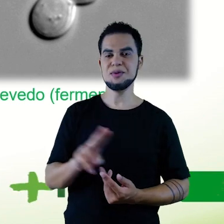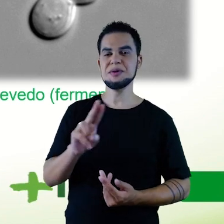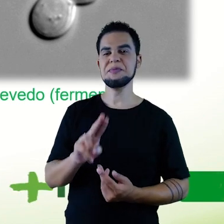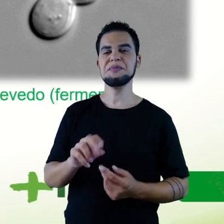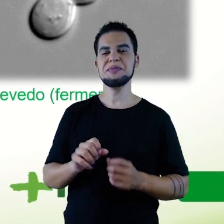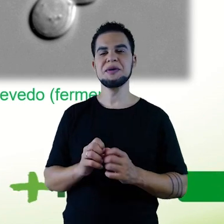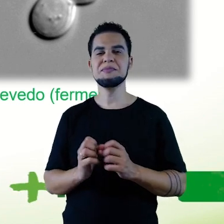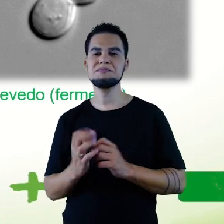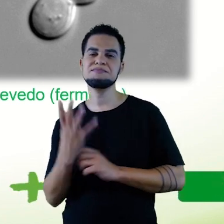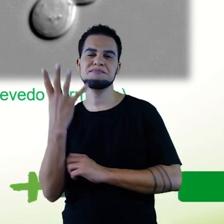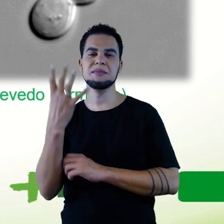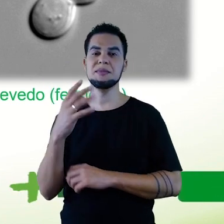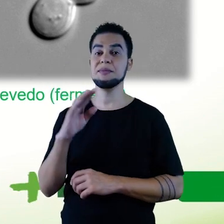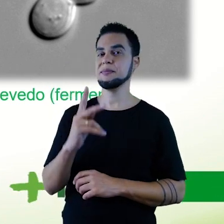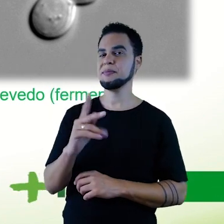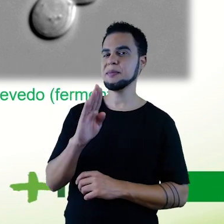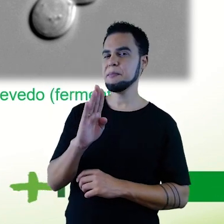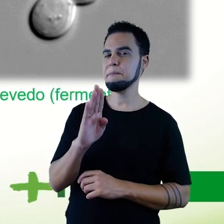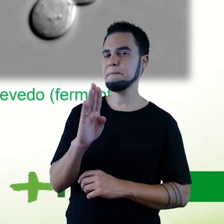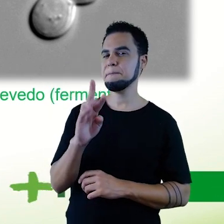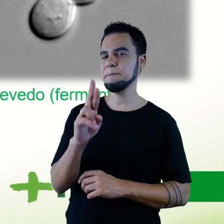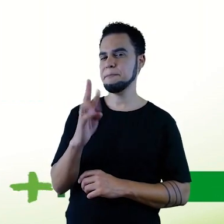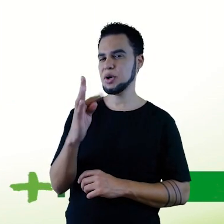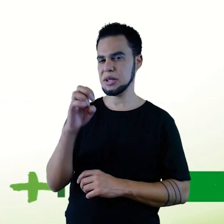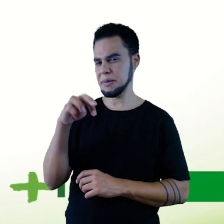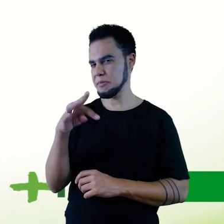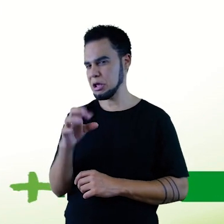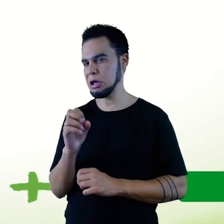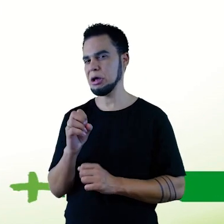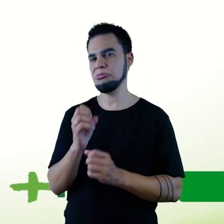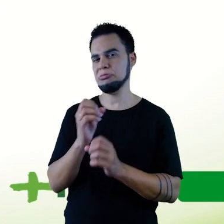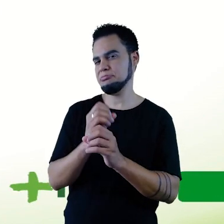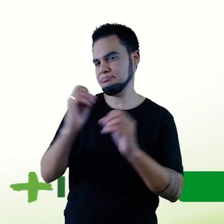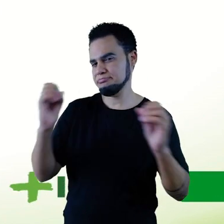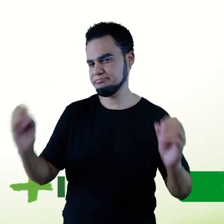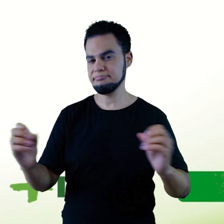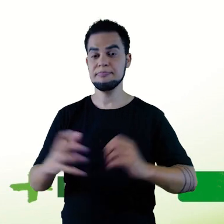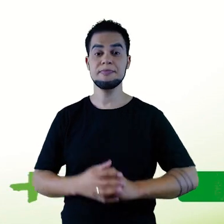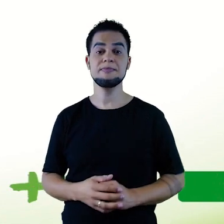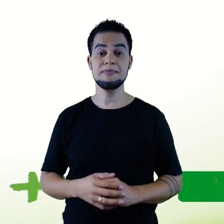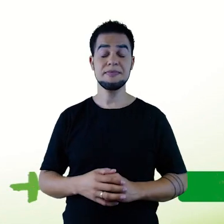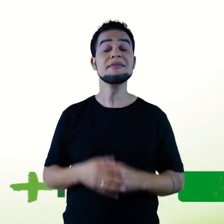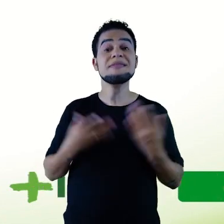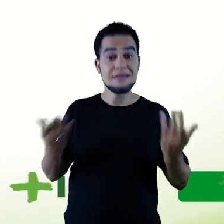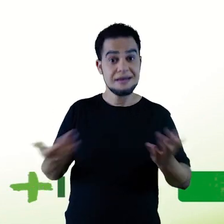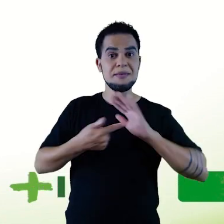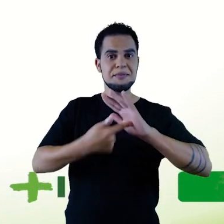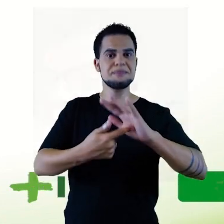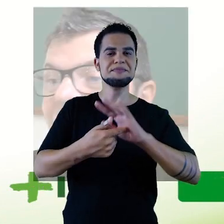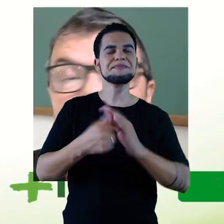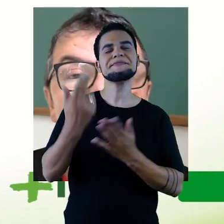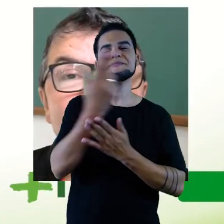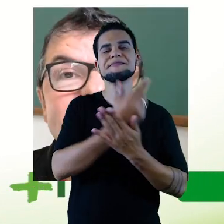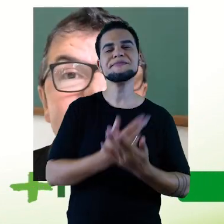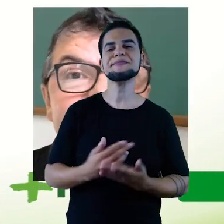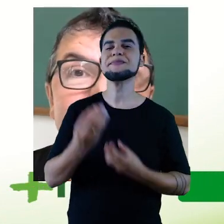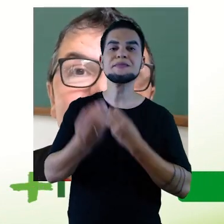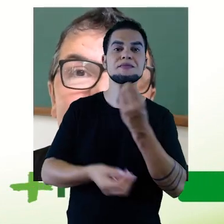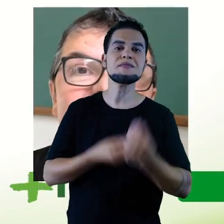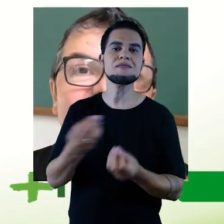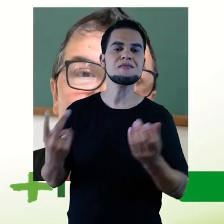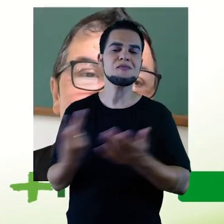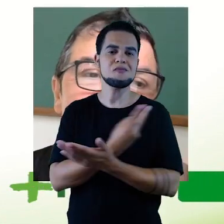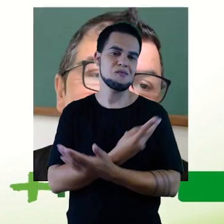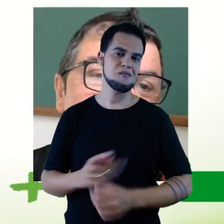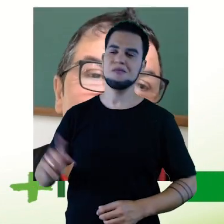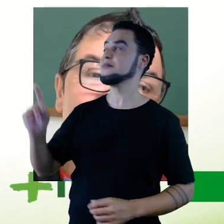termos, brotamento, bipartição. Vamos continuar, gente, que eu estou gostando. Aí aqui eu trouxe uma imagem para você ver como que essa